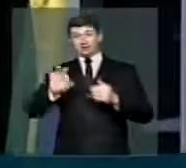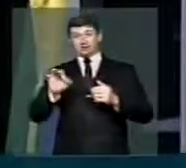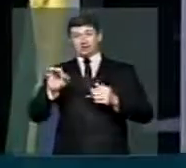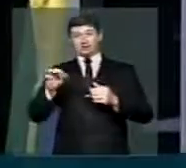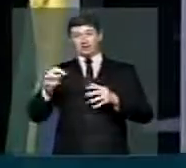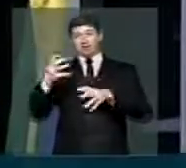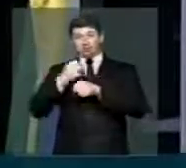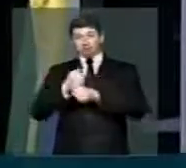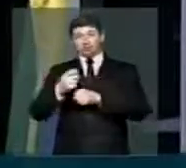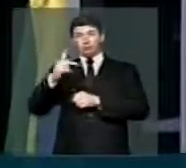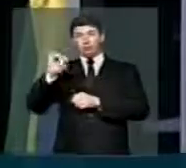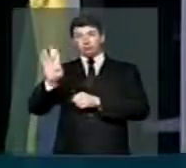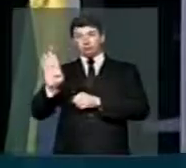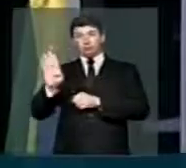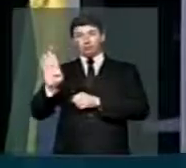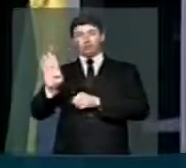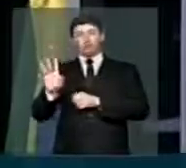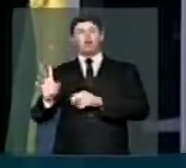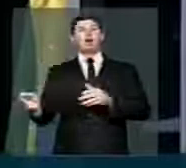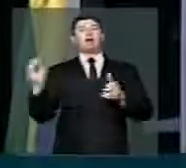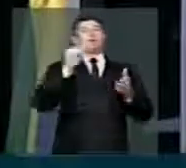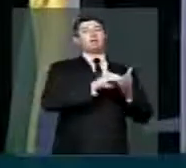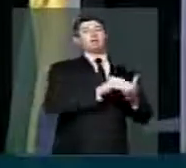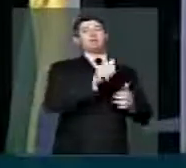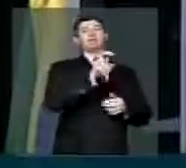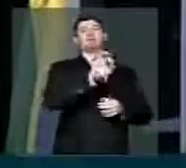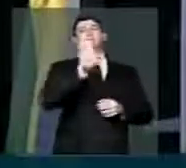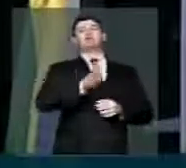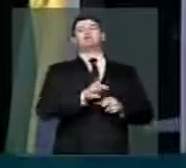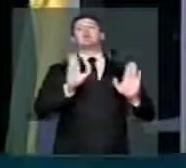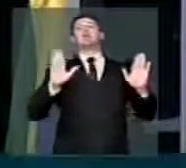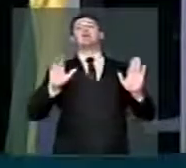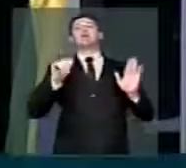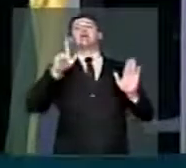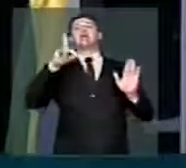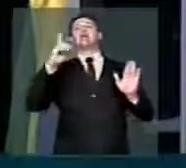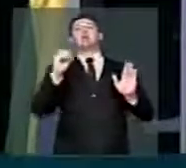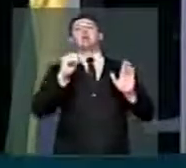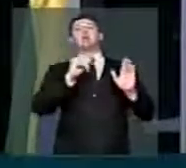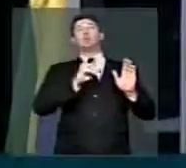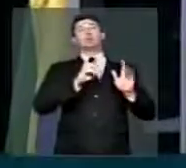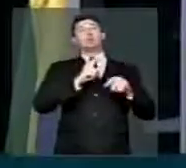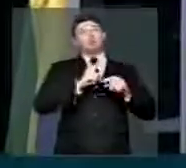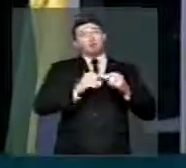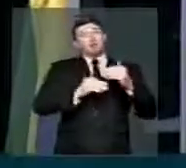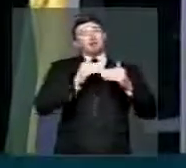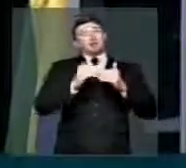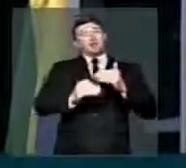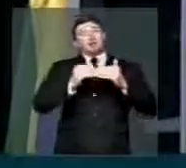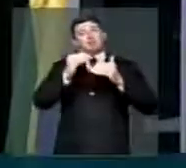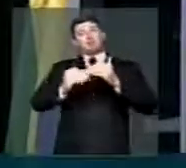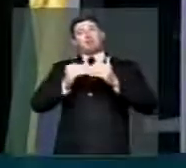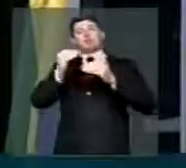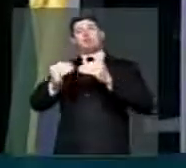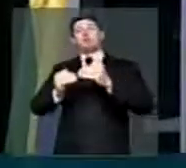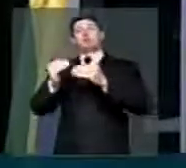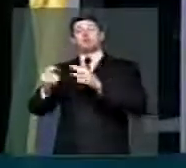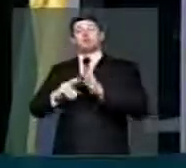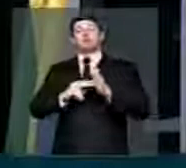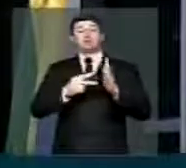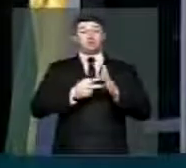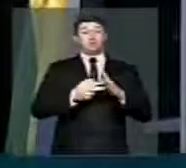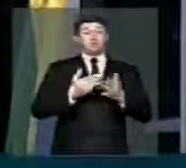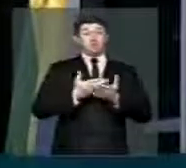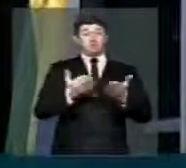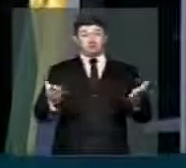bruto, que sequer estava na PEC, e vem com a história de 15% do líquido gradativo. Isso significa